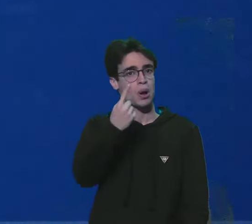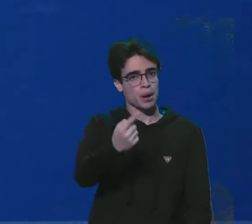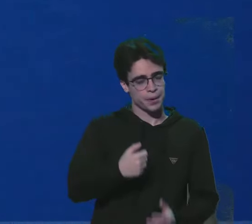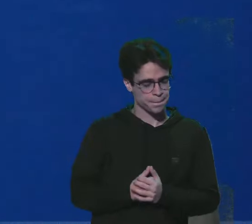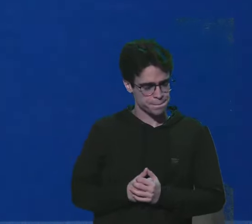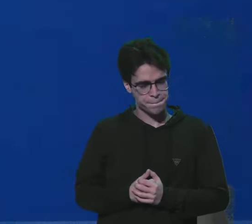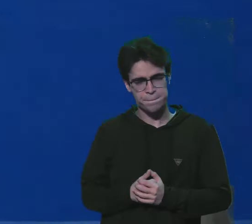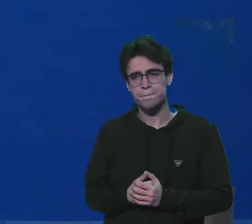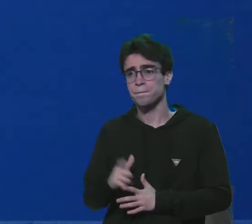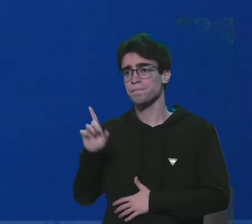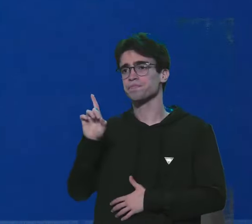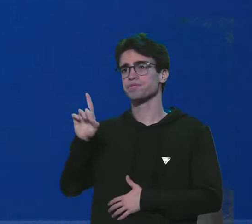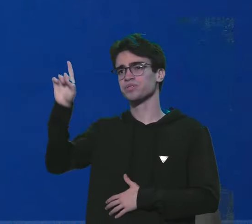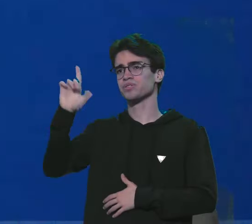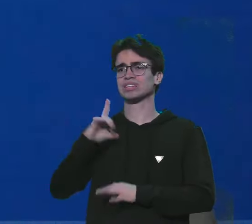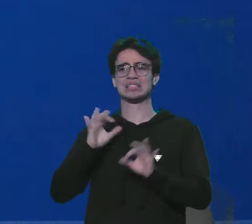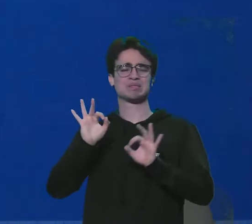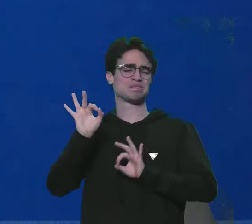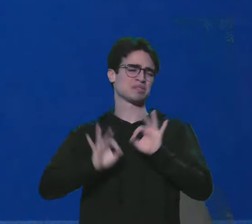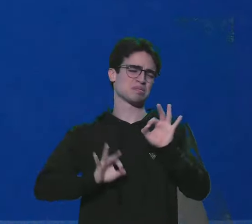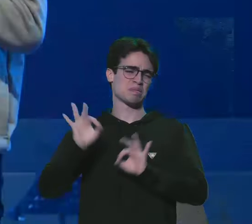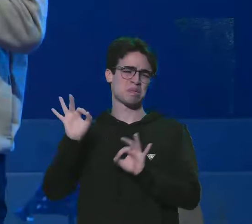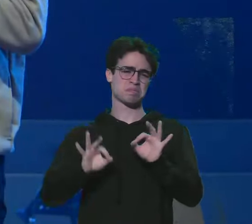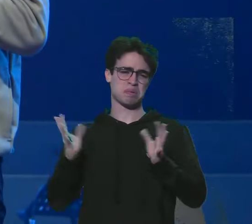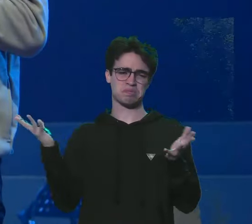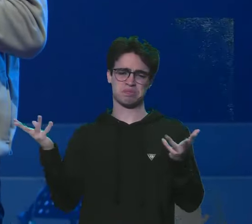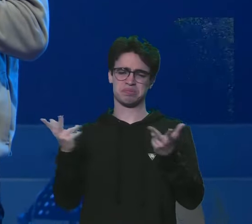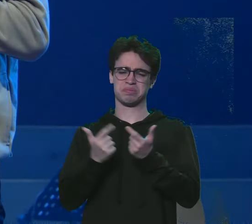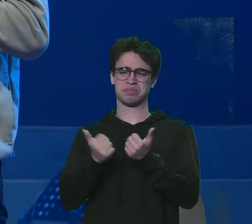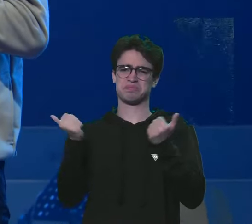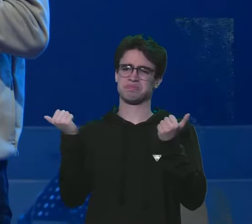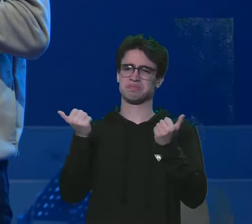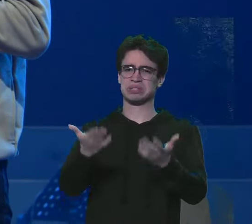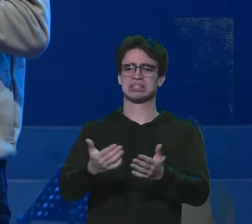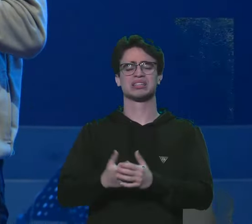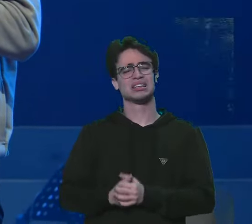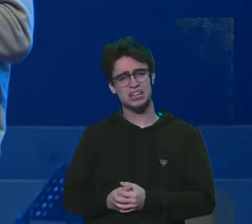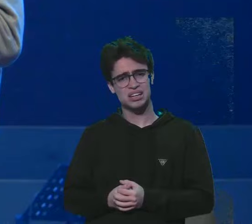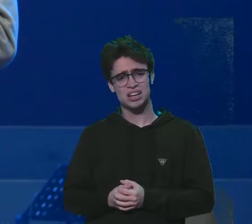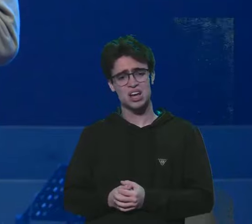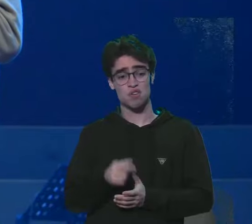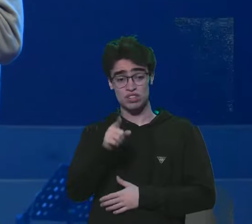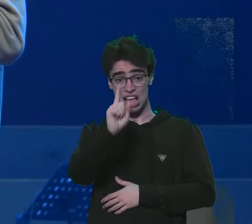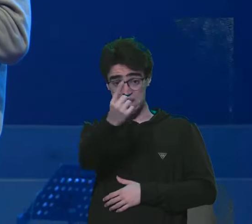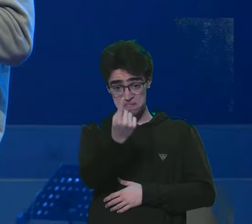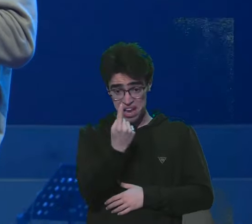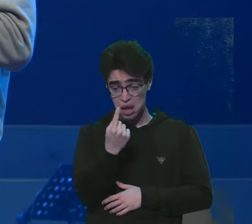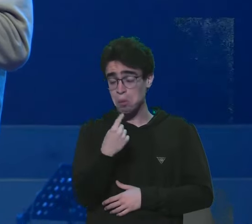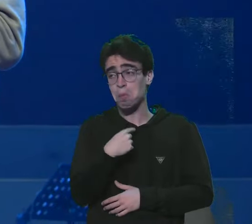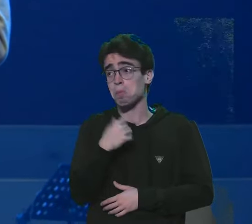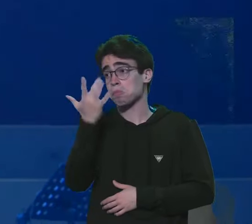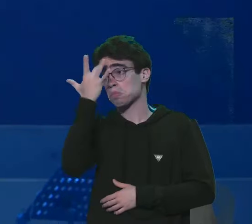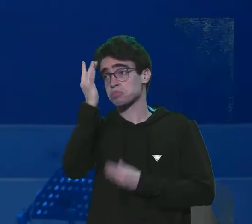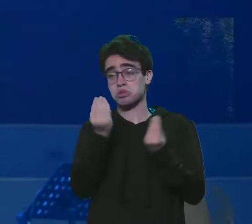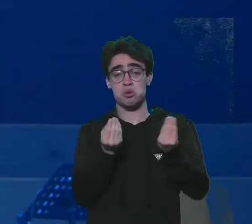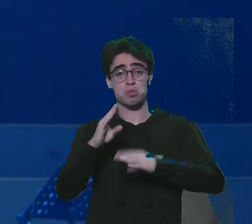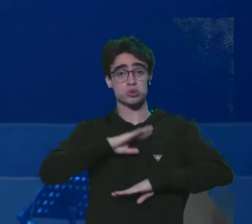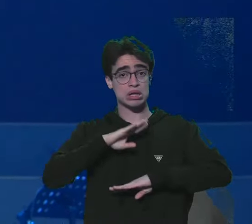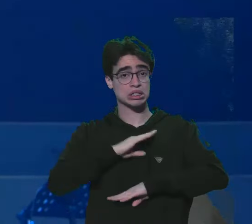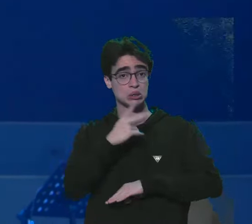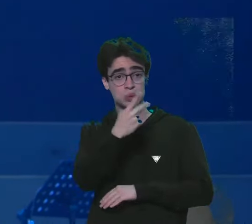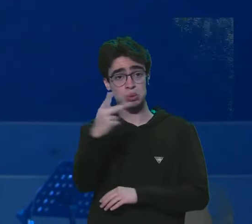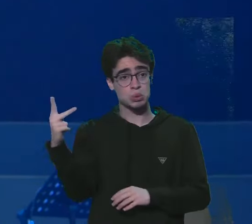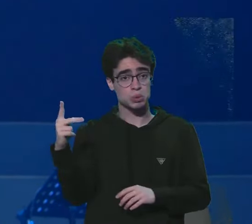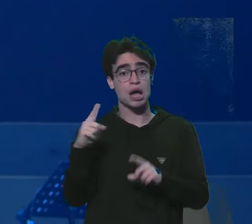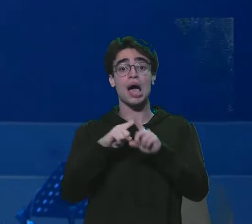aqui hoje. Eu não sei como você chegou, Mas é interessante que Jairo chegou de um